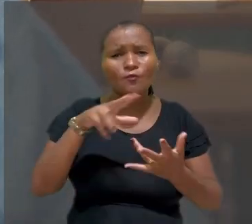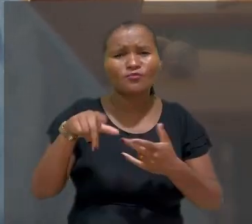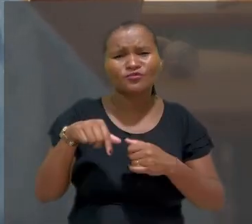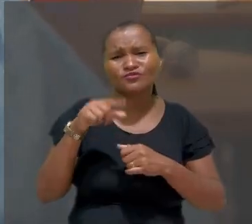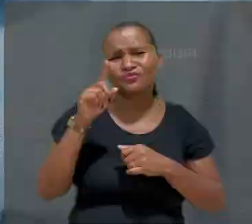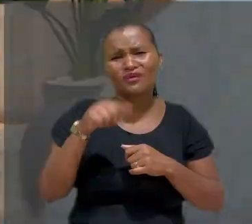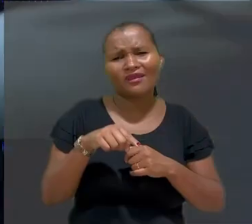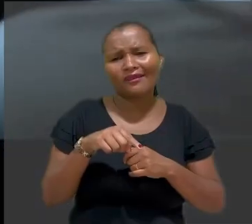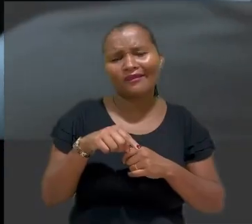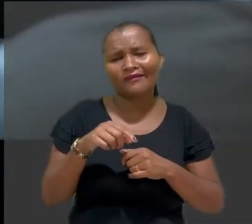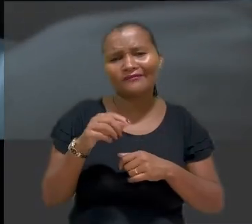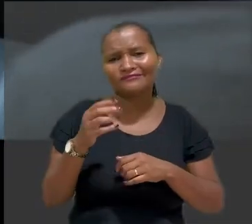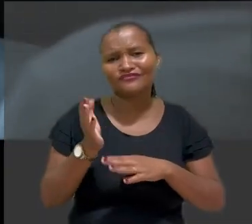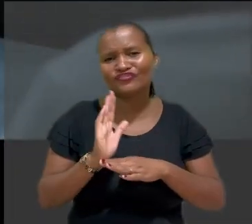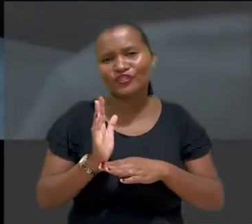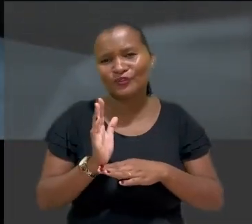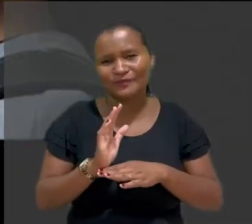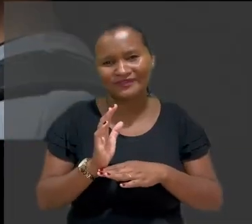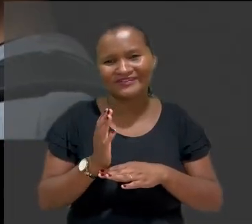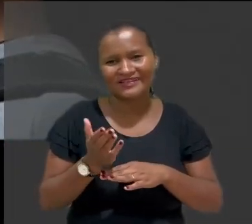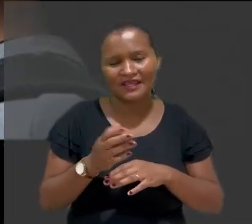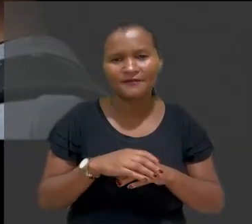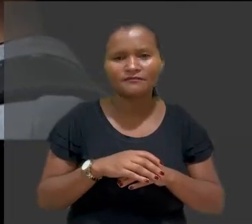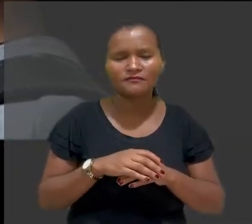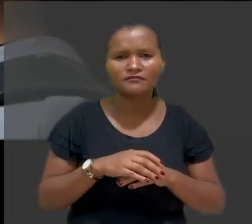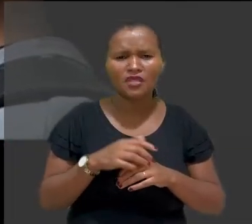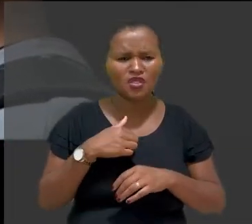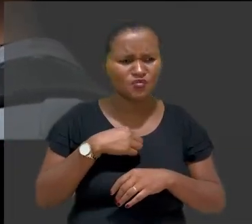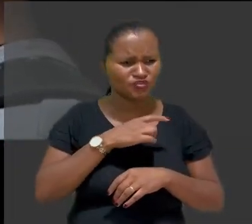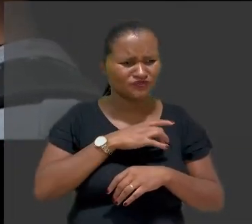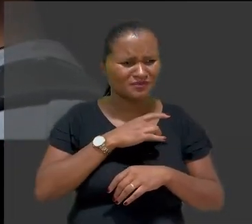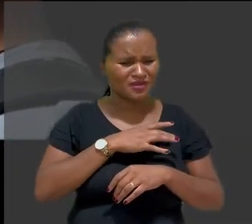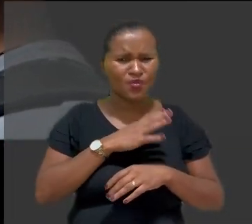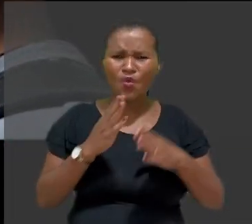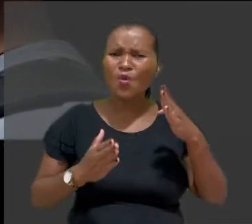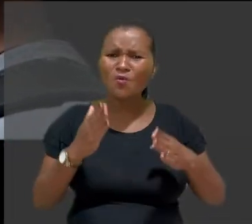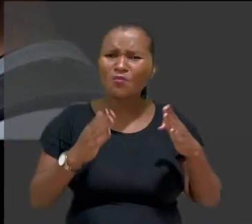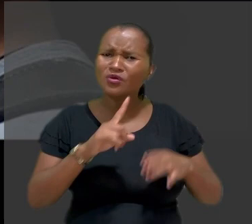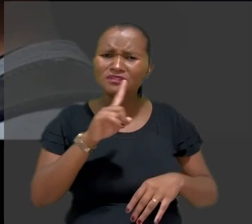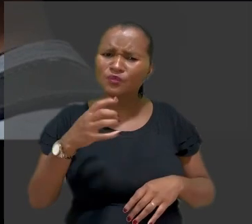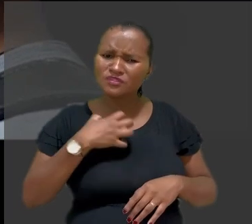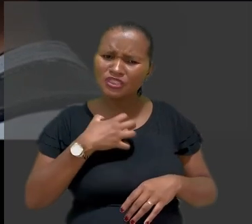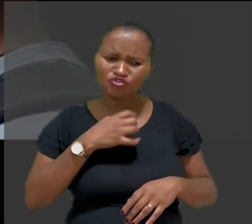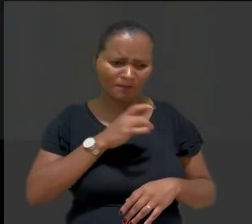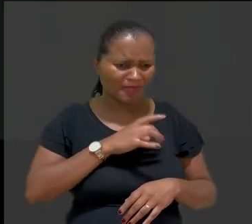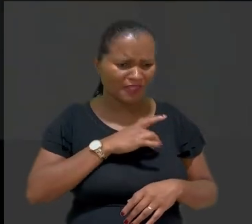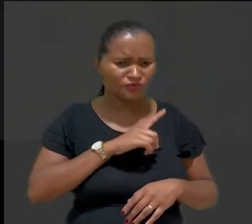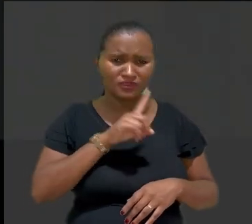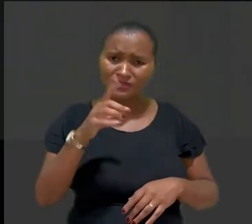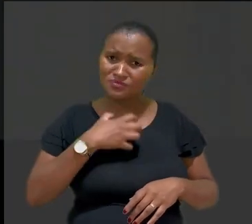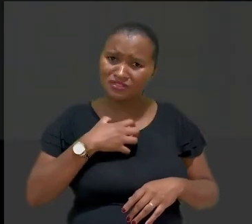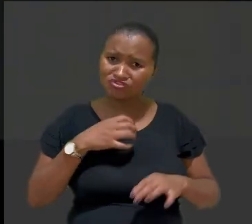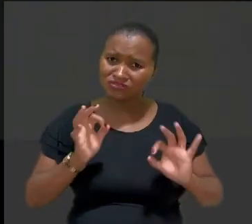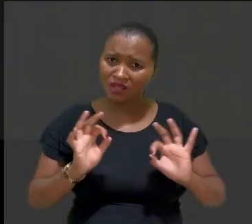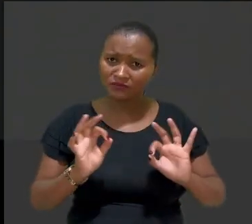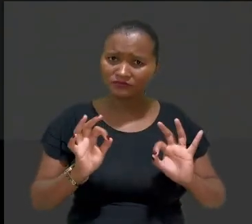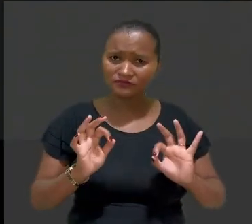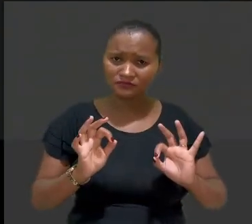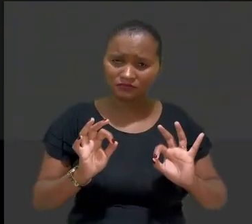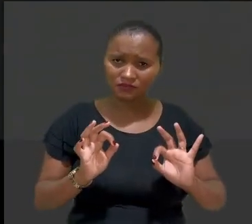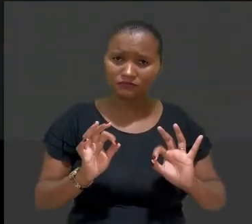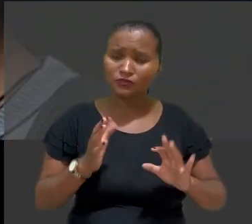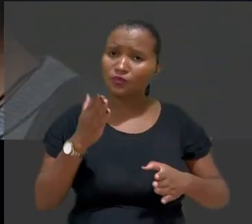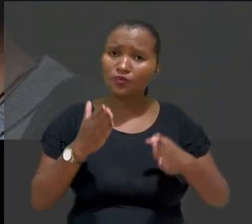ficção científica. Eu tive medo. Robôs não sentem medo. Eles não sentem nada. Um